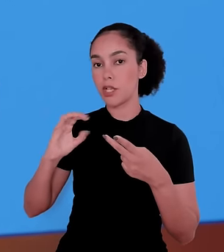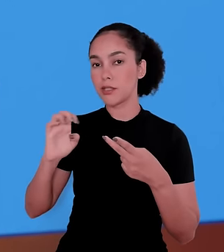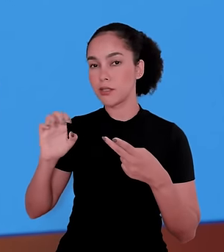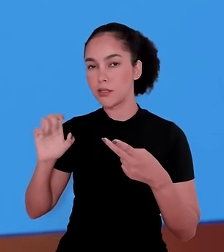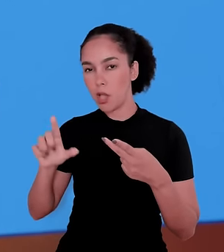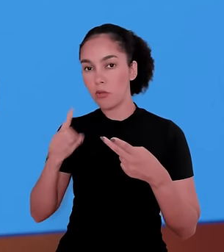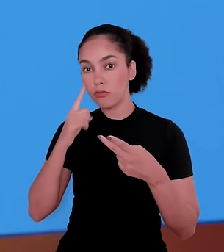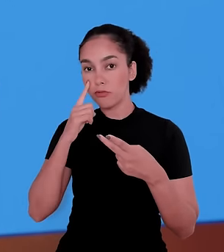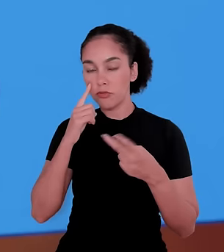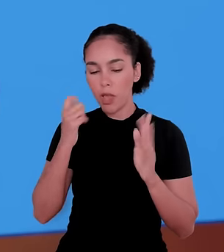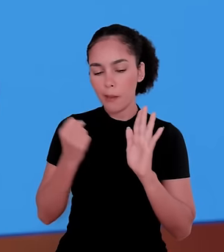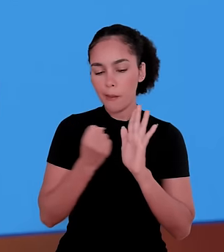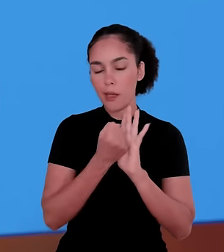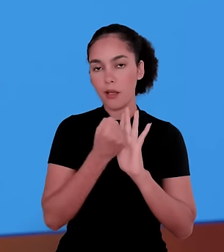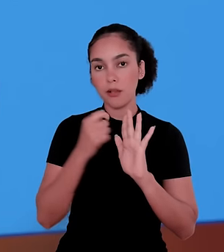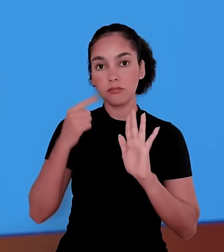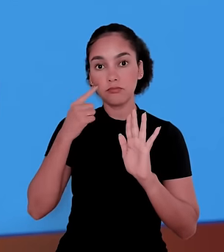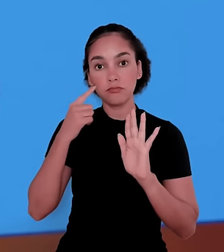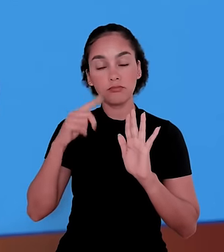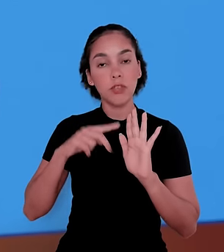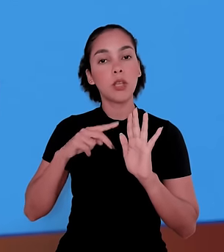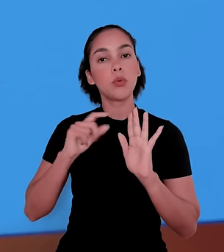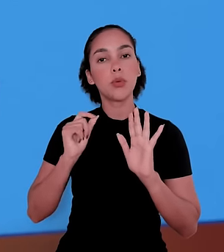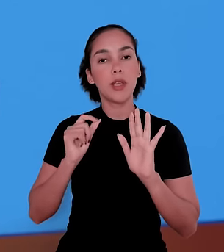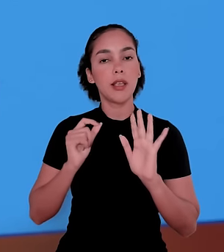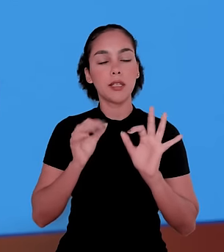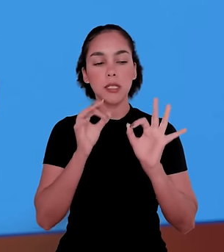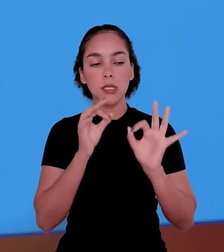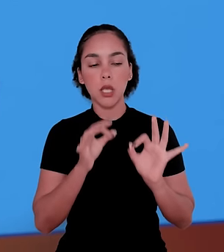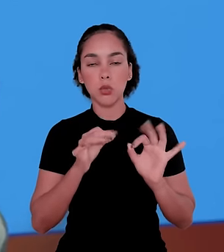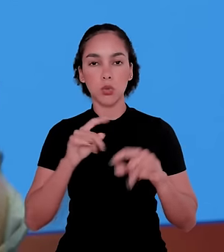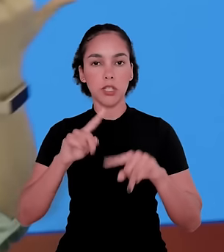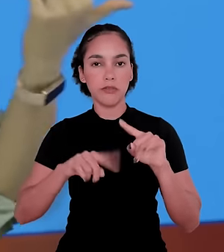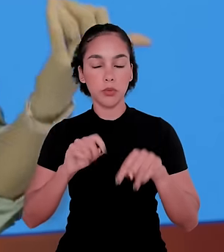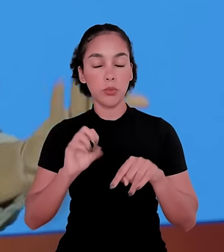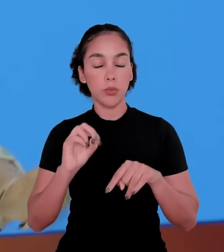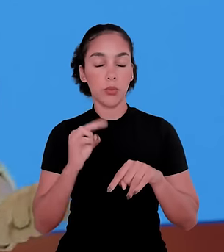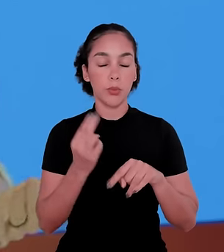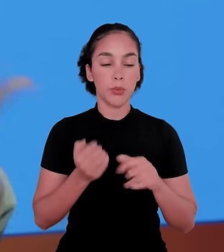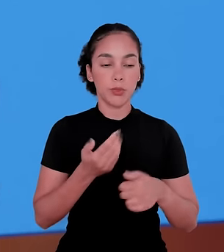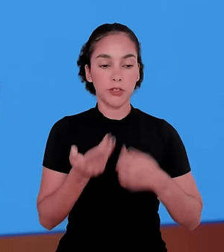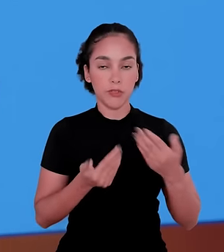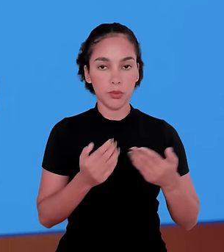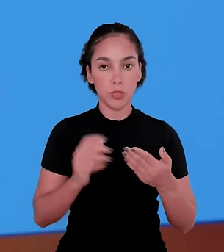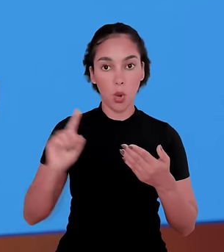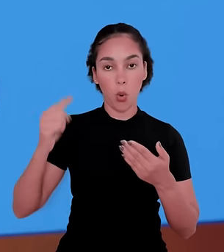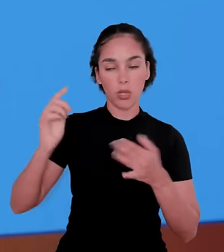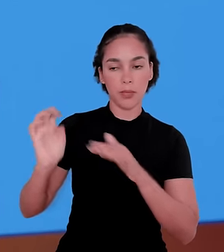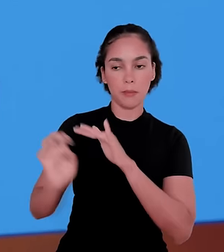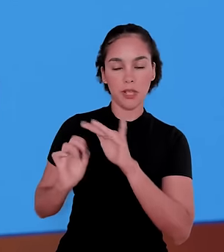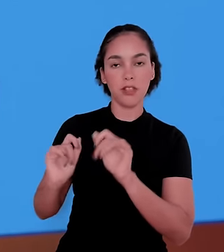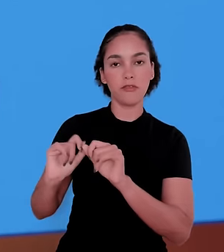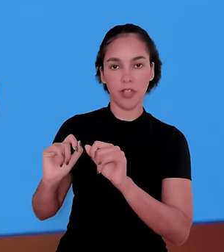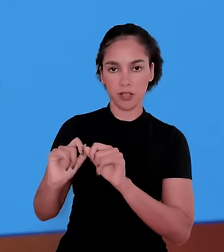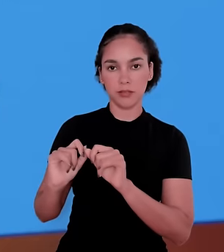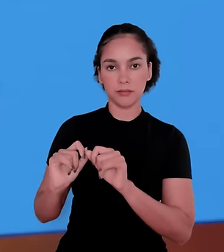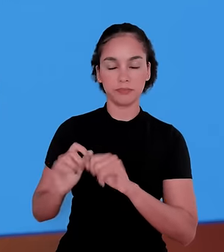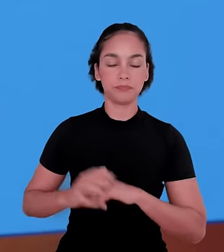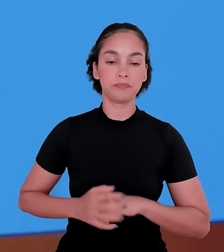é uma marca de certificação que vai certificar um serviço ou um produto que que uma outra empresa está realizando